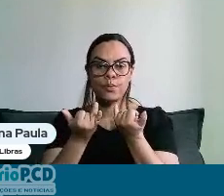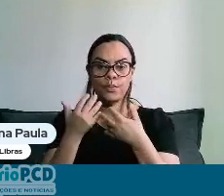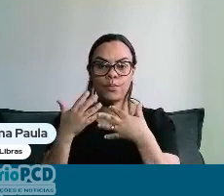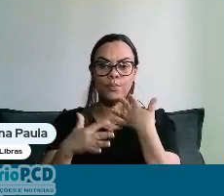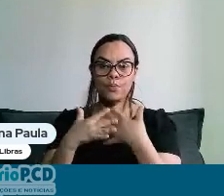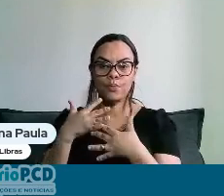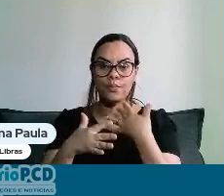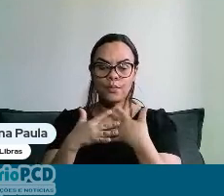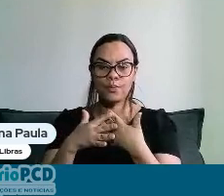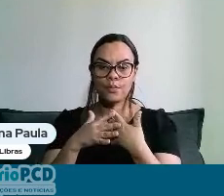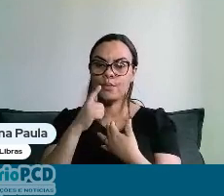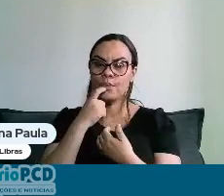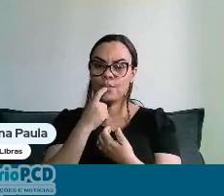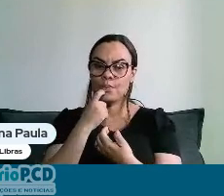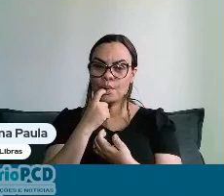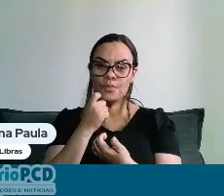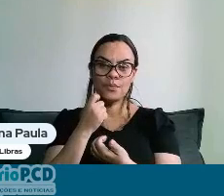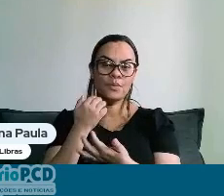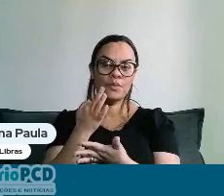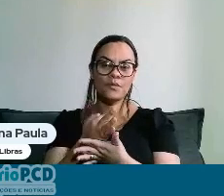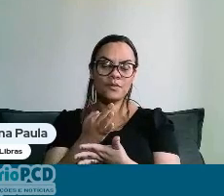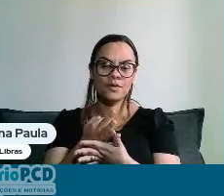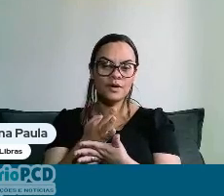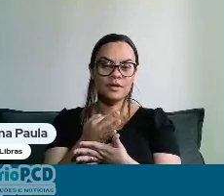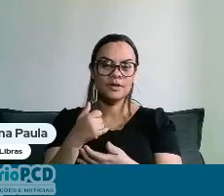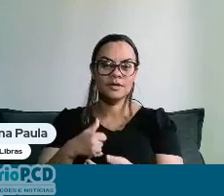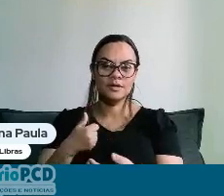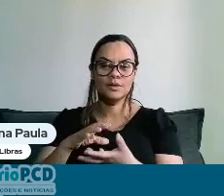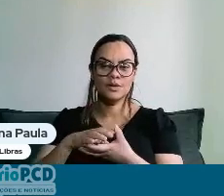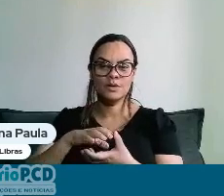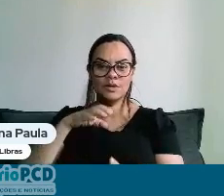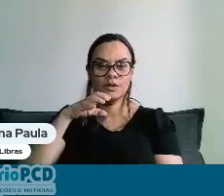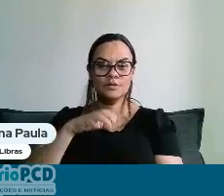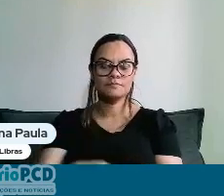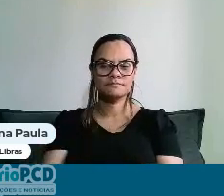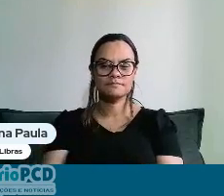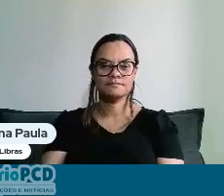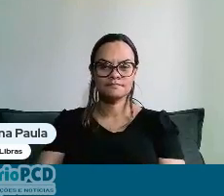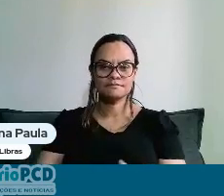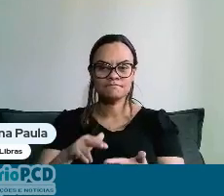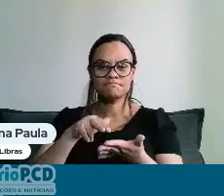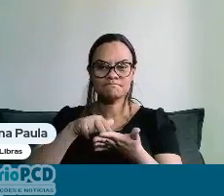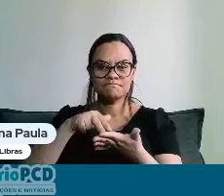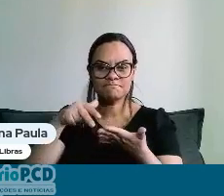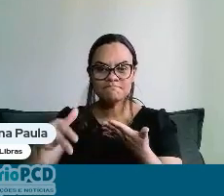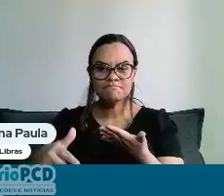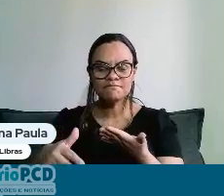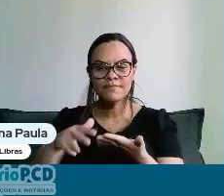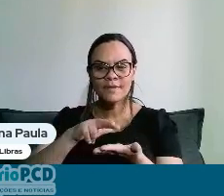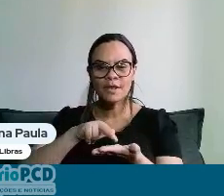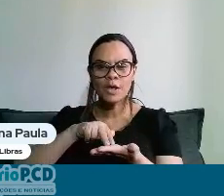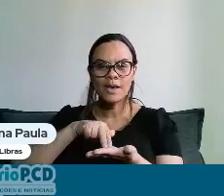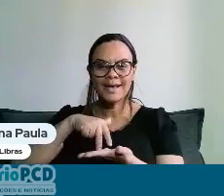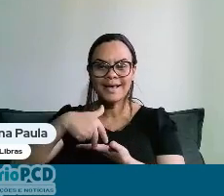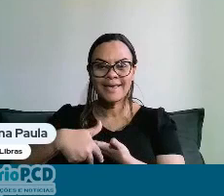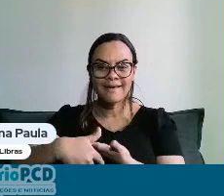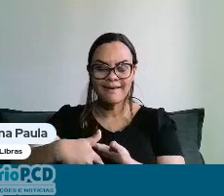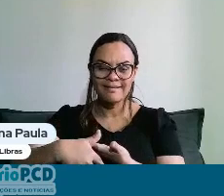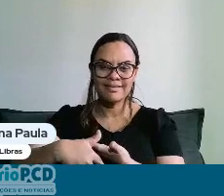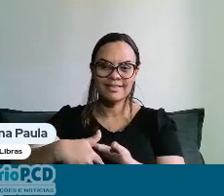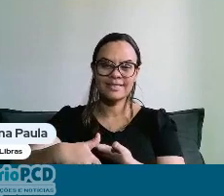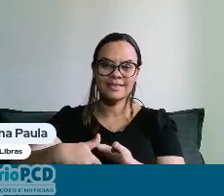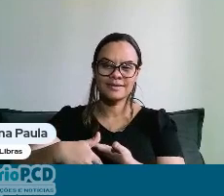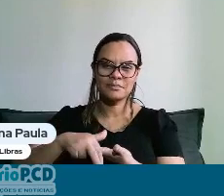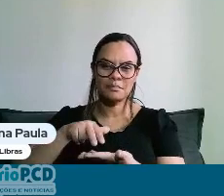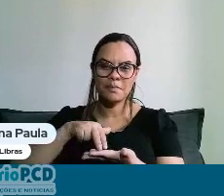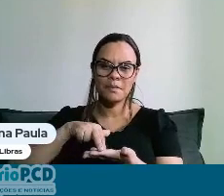associadas à doença renal. Ou pacientes mais idosos que acabam sofrendo quedas e têm mais facilidade para formar fraturas também, que